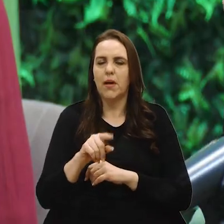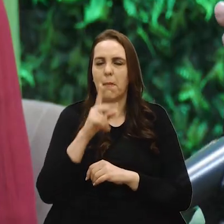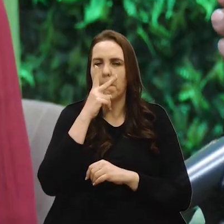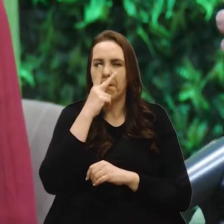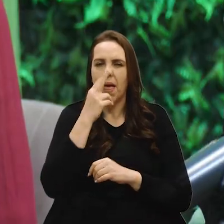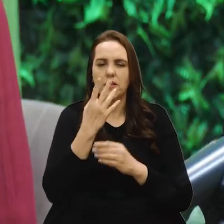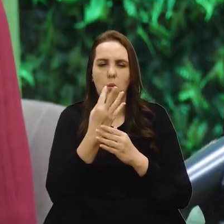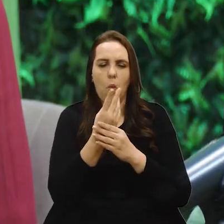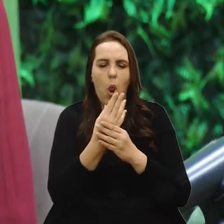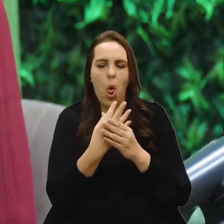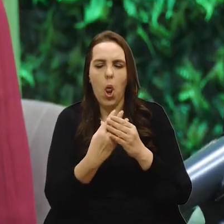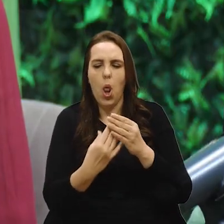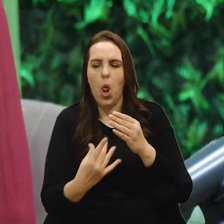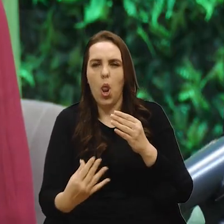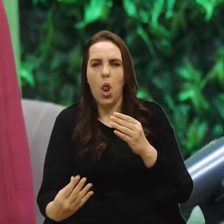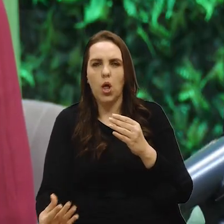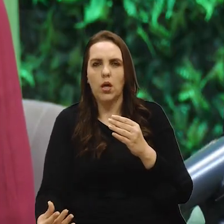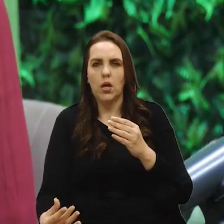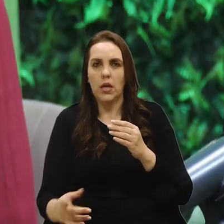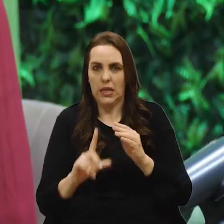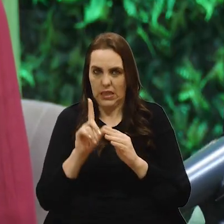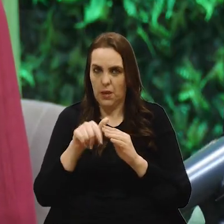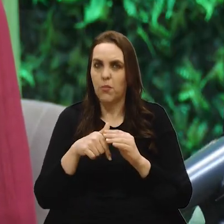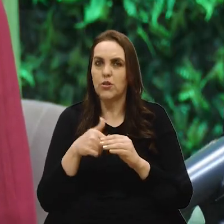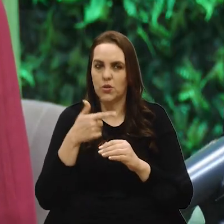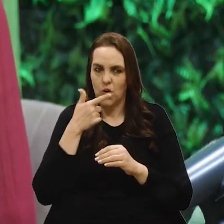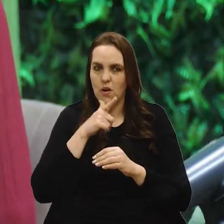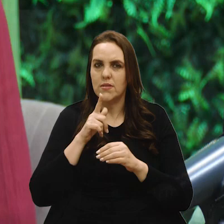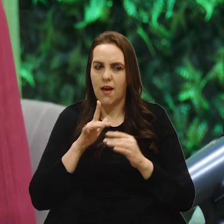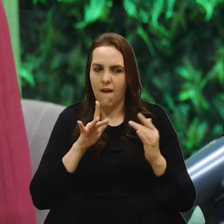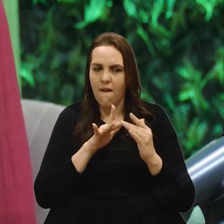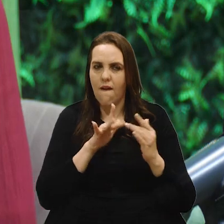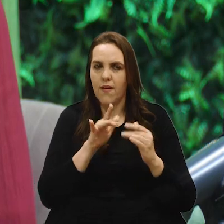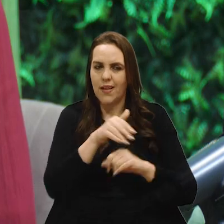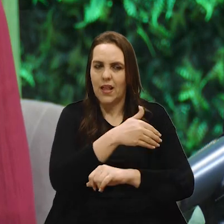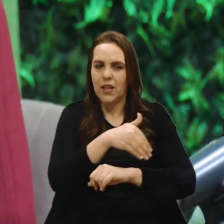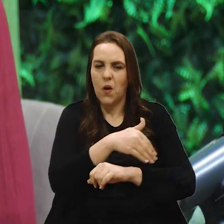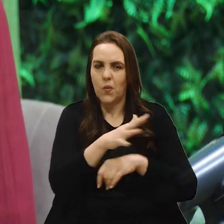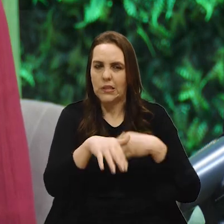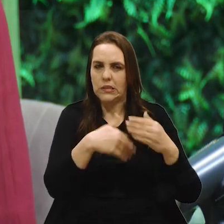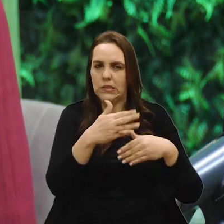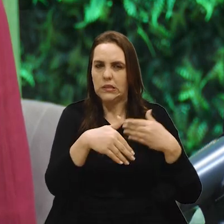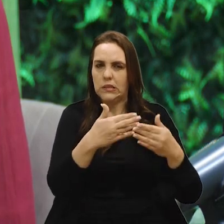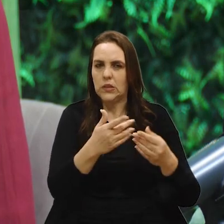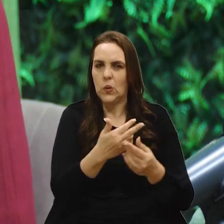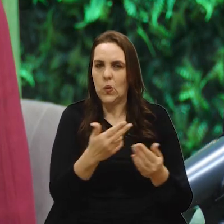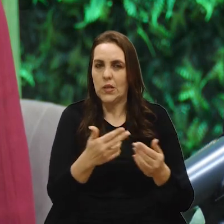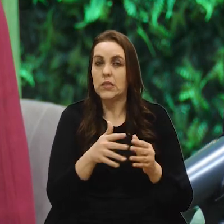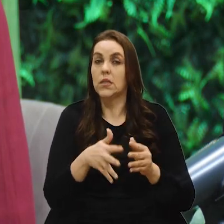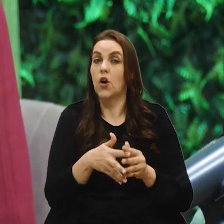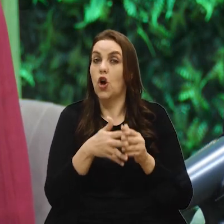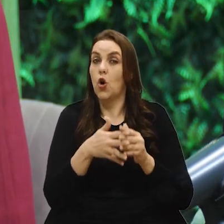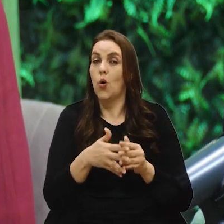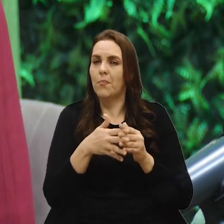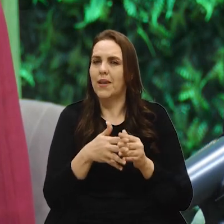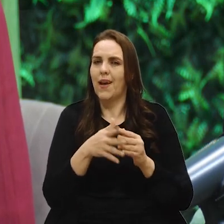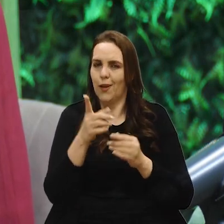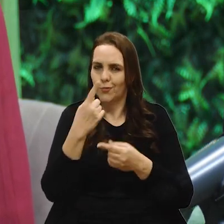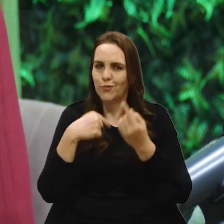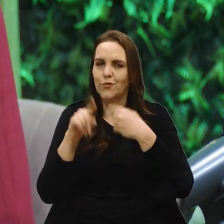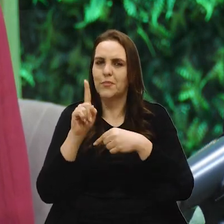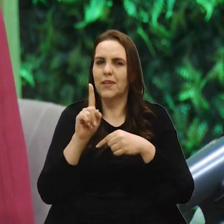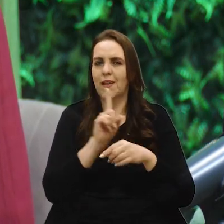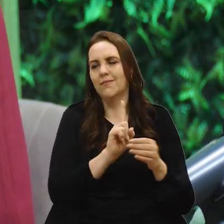areia movediça, porque depois que tu pega o embalo aí, fica complicado de sair, sabe? Para muitas